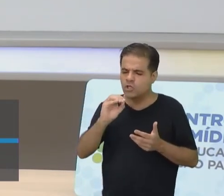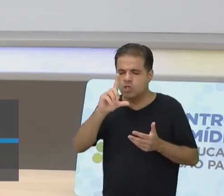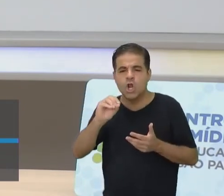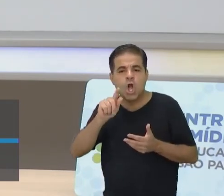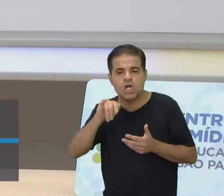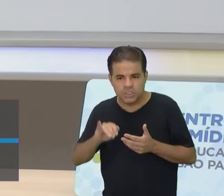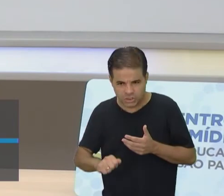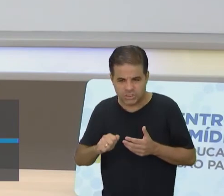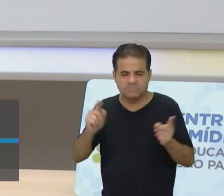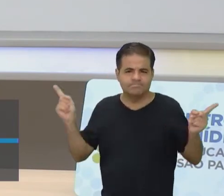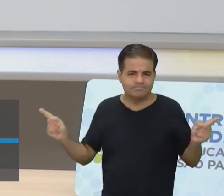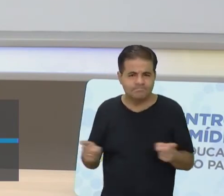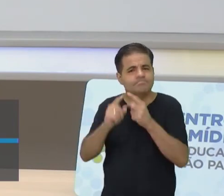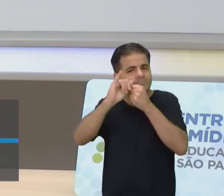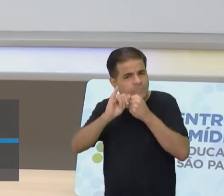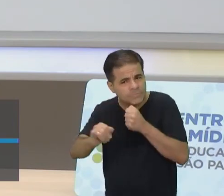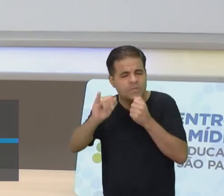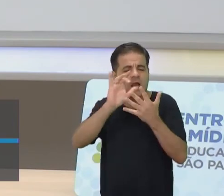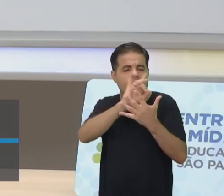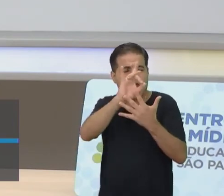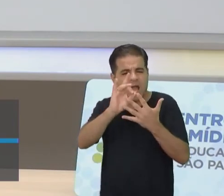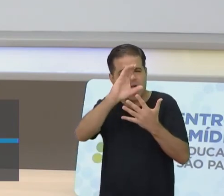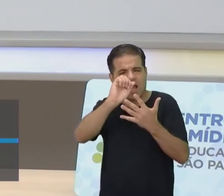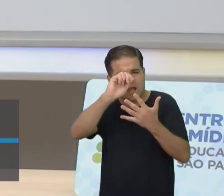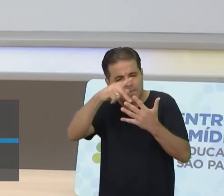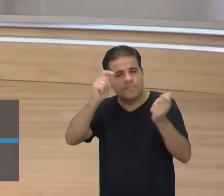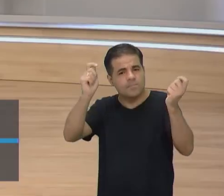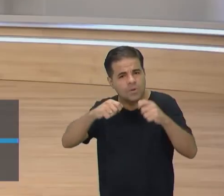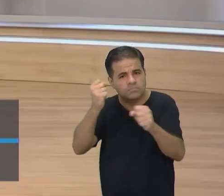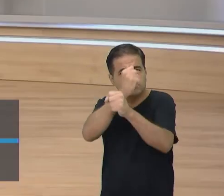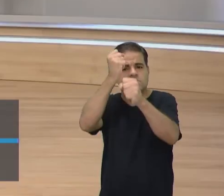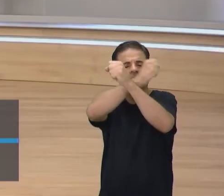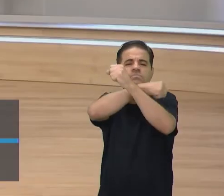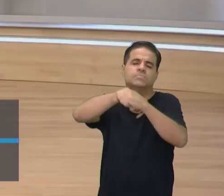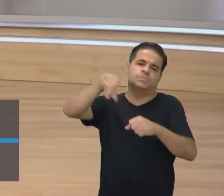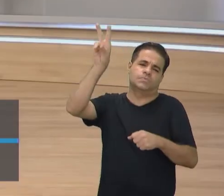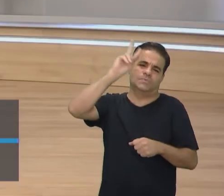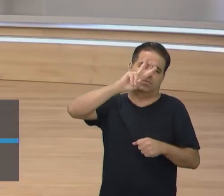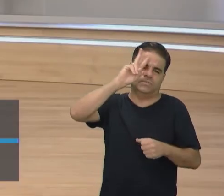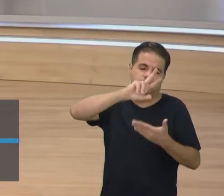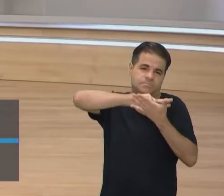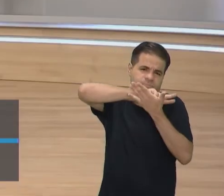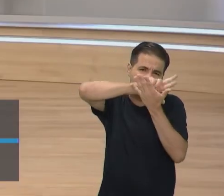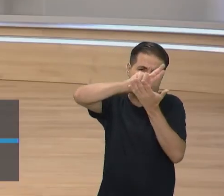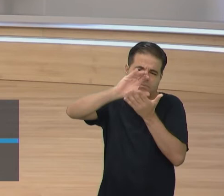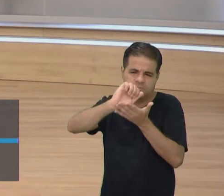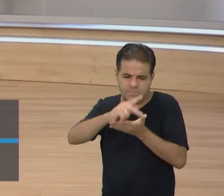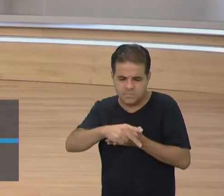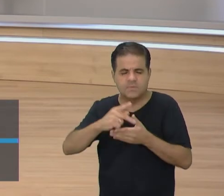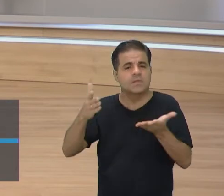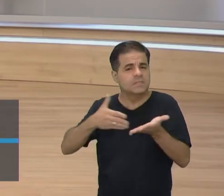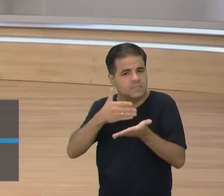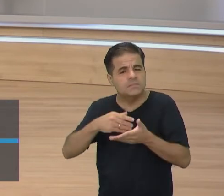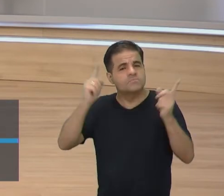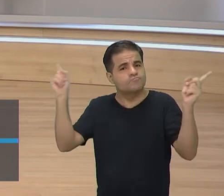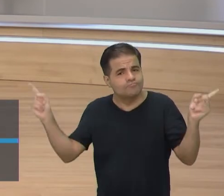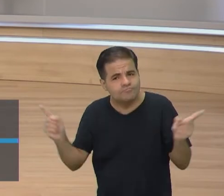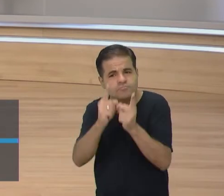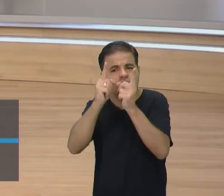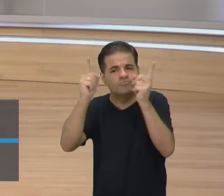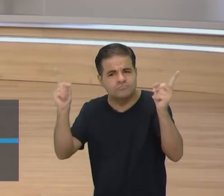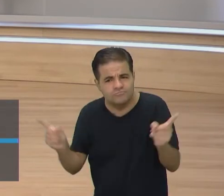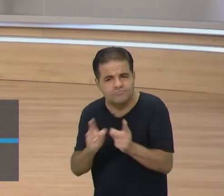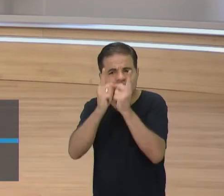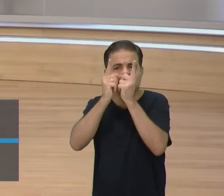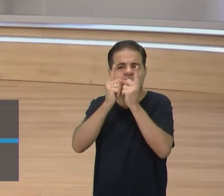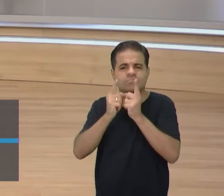contos. Sim, tem cada vários, cada capítulo a gente pode construir uma história a respeito. Bem Verdade, legal. tem vários capítulos pequenos, assim, mas isso. esse aí, pra mim, foi...